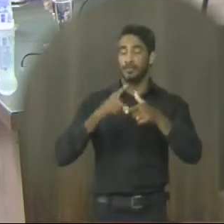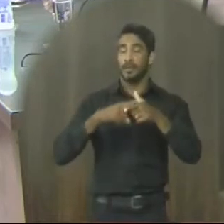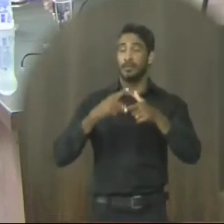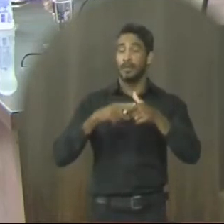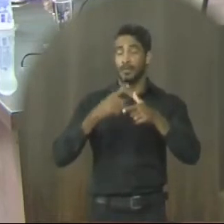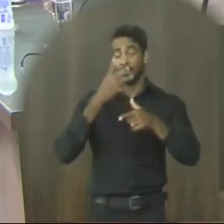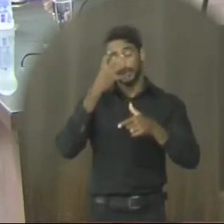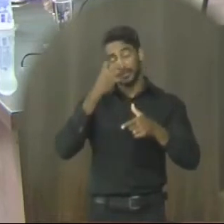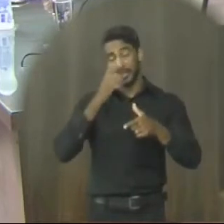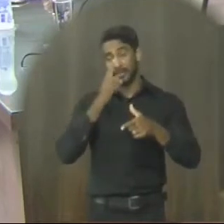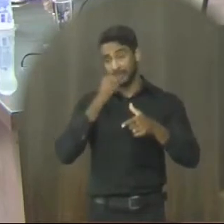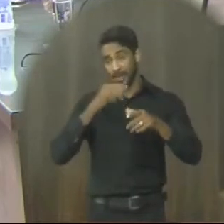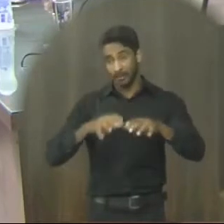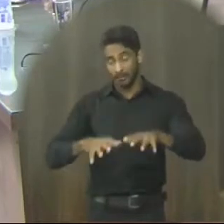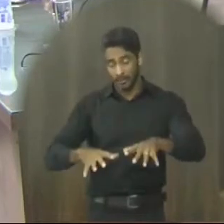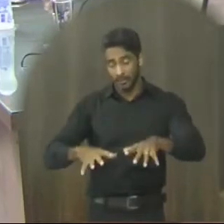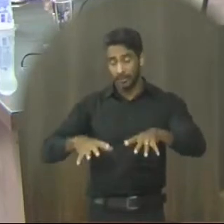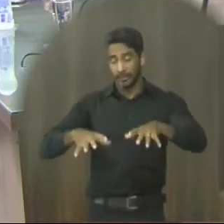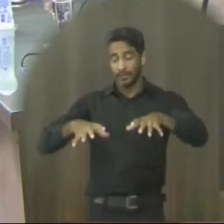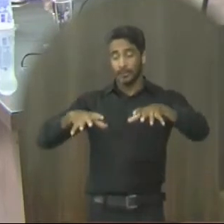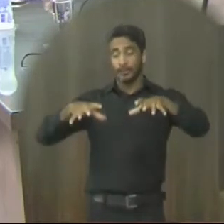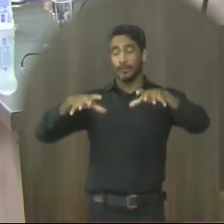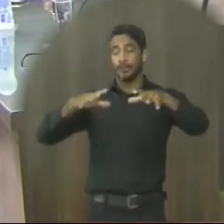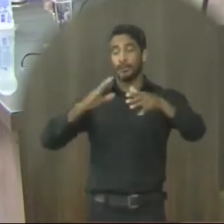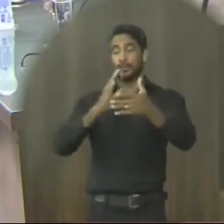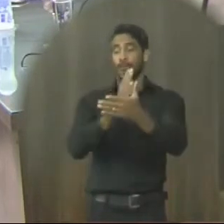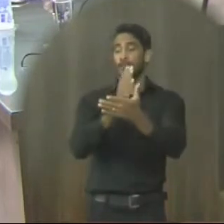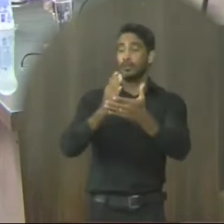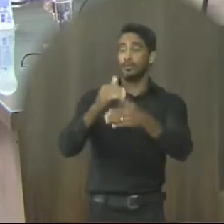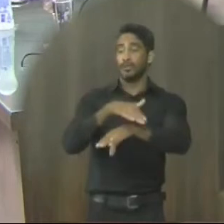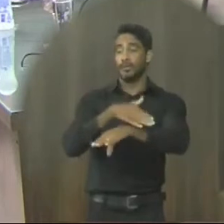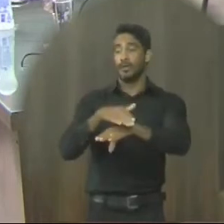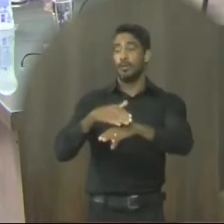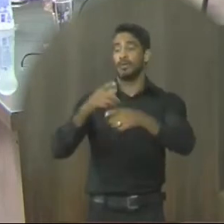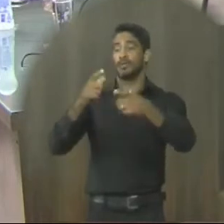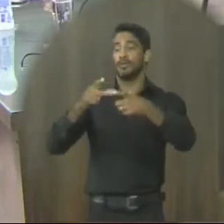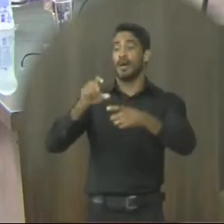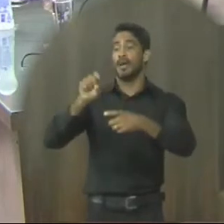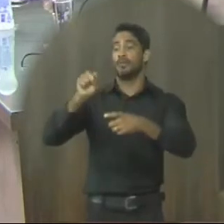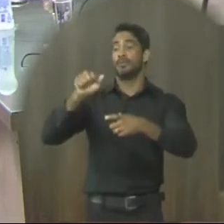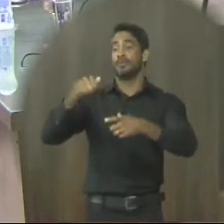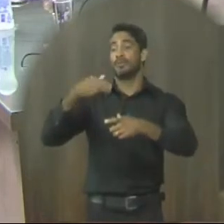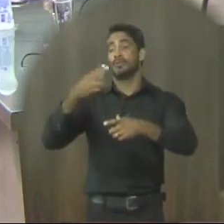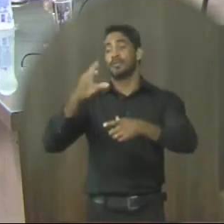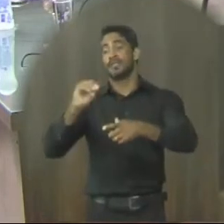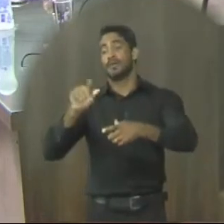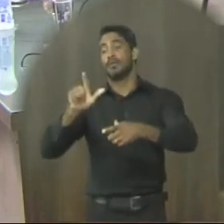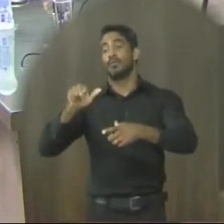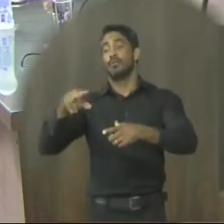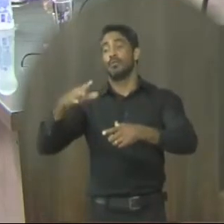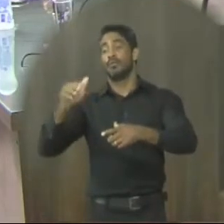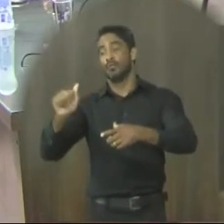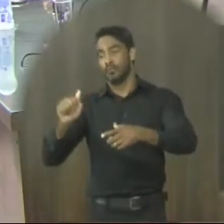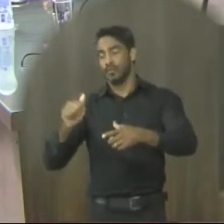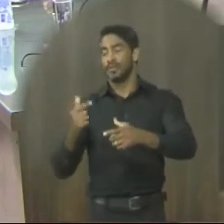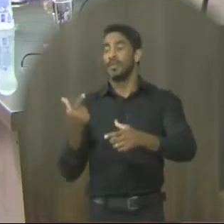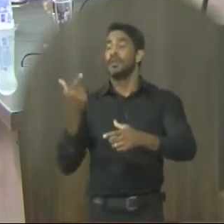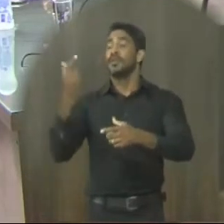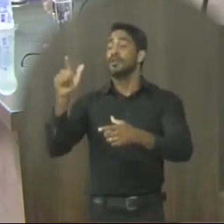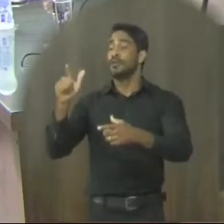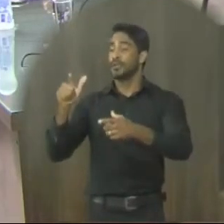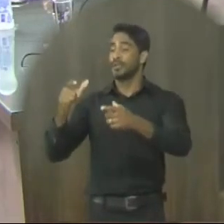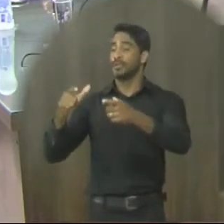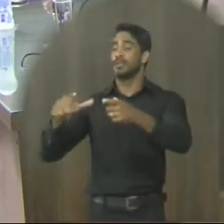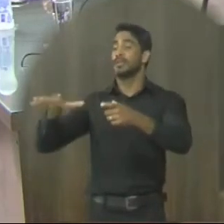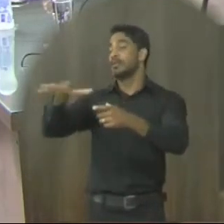alagamento de algumas ruas do bairro São Lucas e algumas ruas do bairro Boa Vista. No bairro Boa Vista,